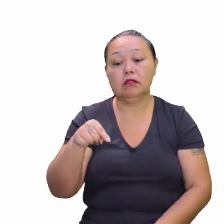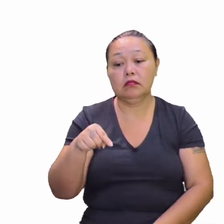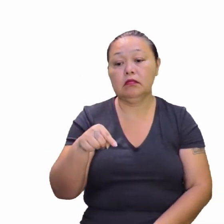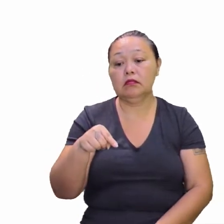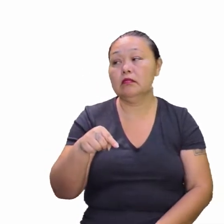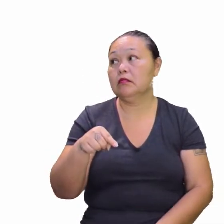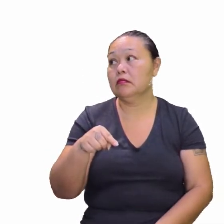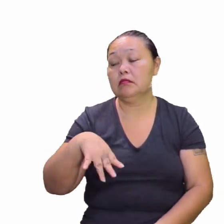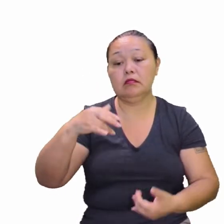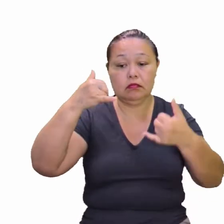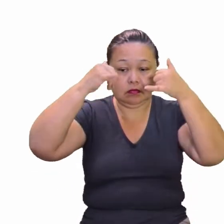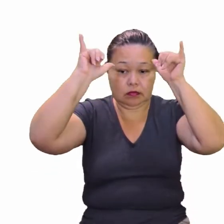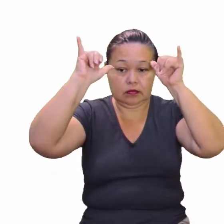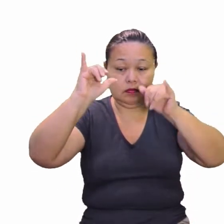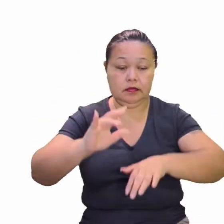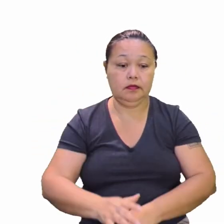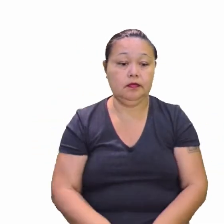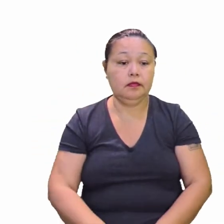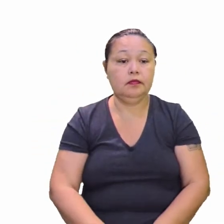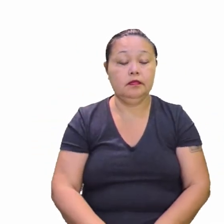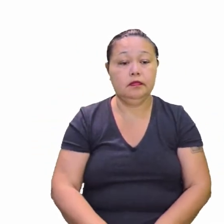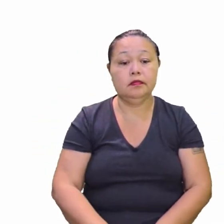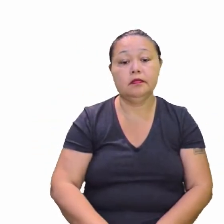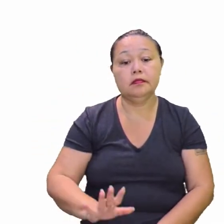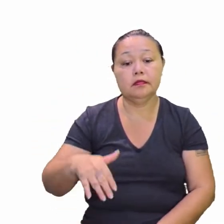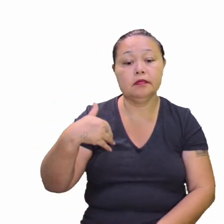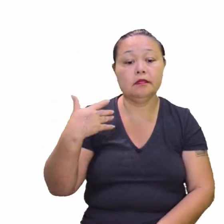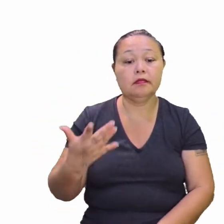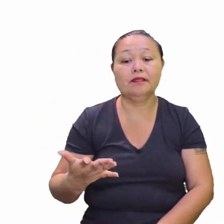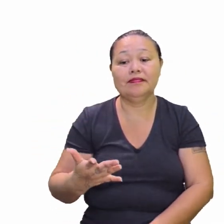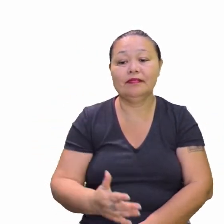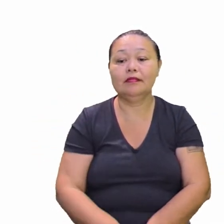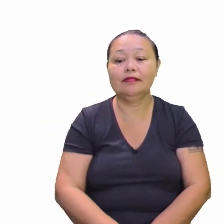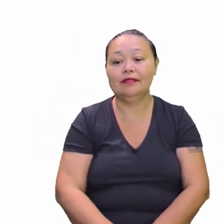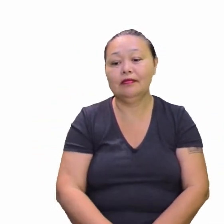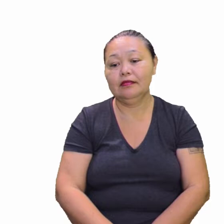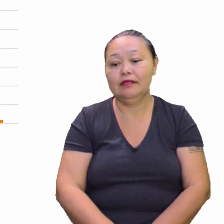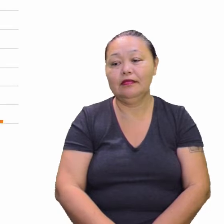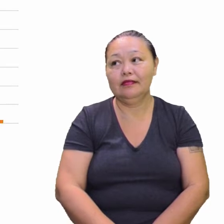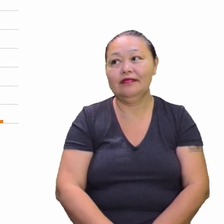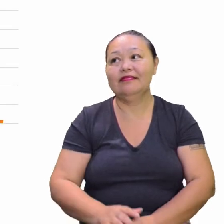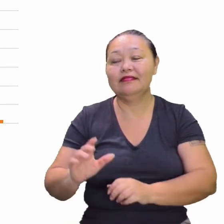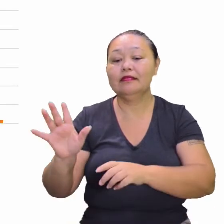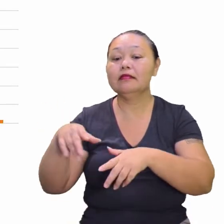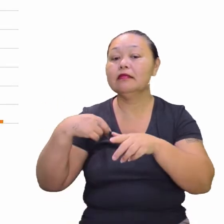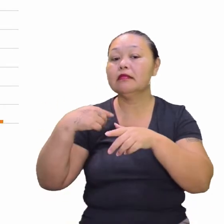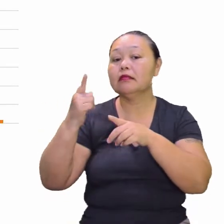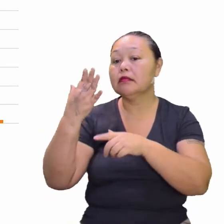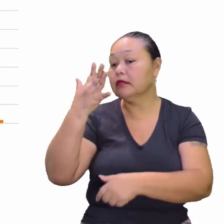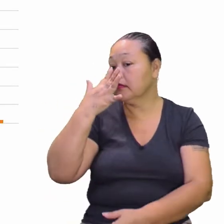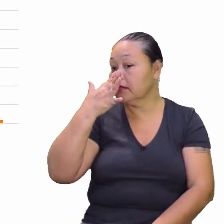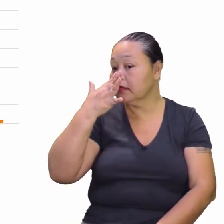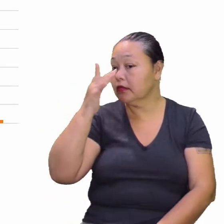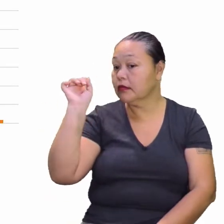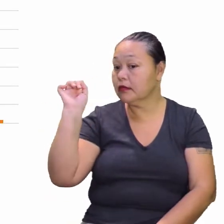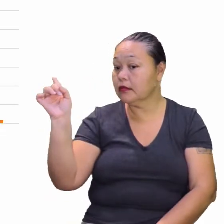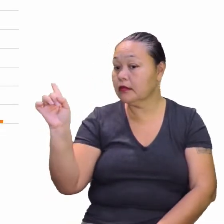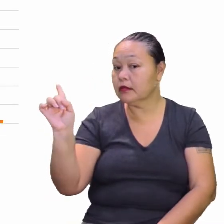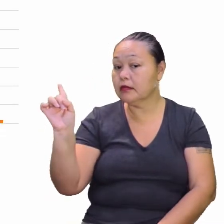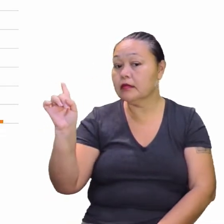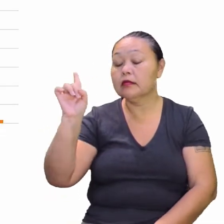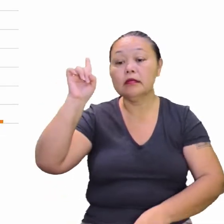a de bovinos. Muito bem. Vamos lá. A gente vai para o próximo gráfico, onde a gente observa aí